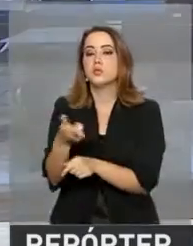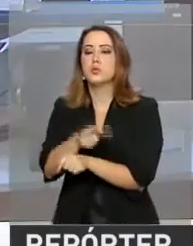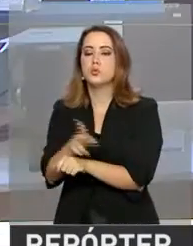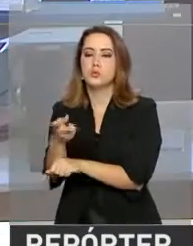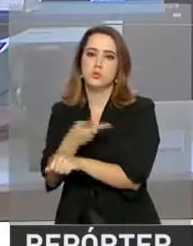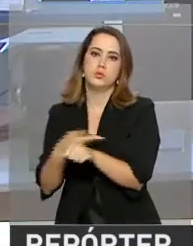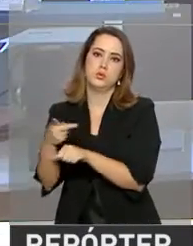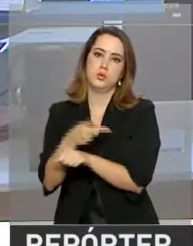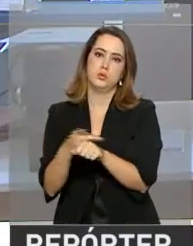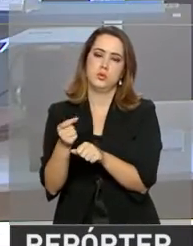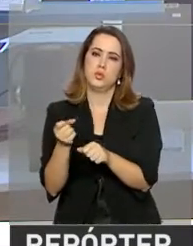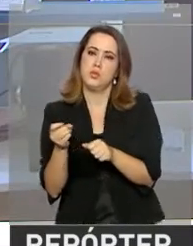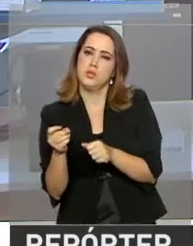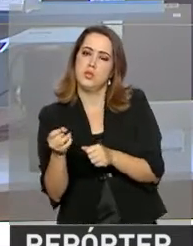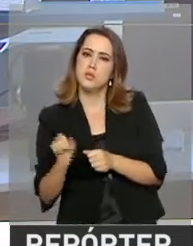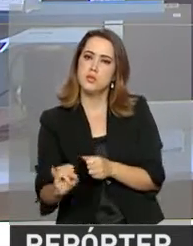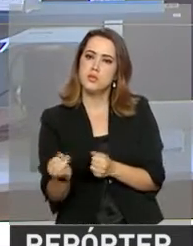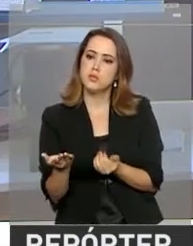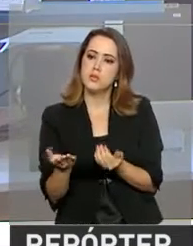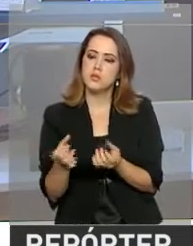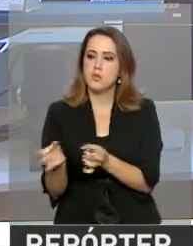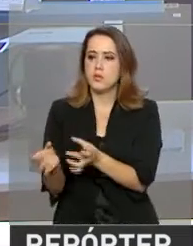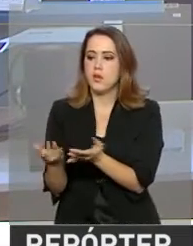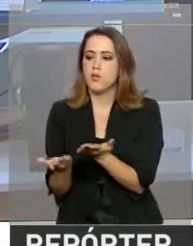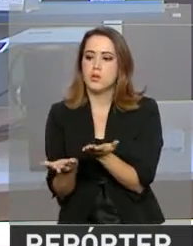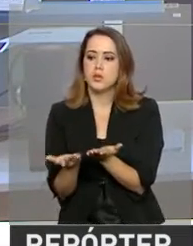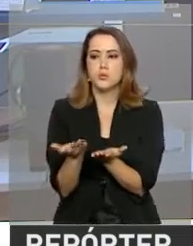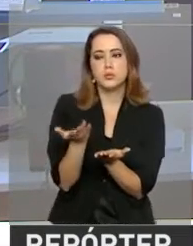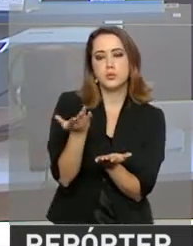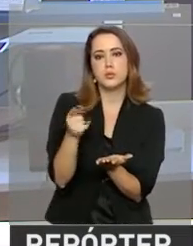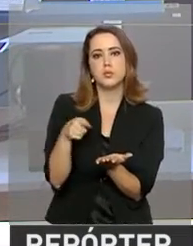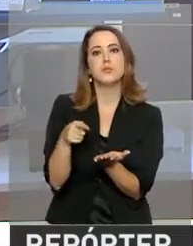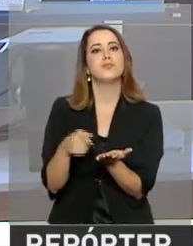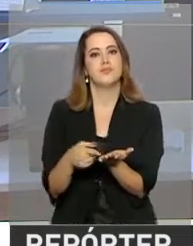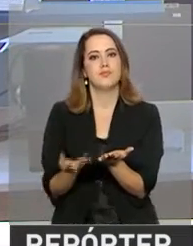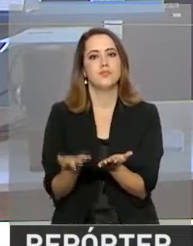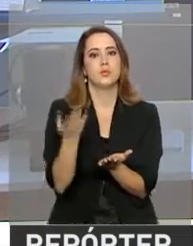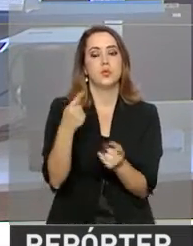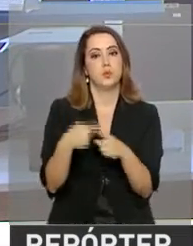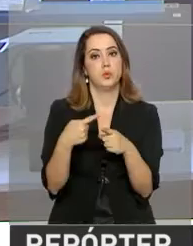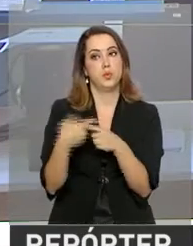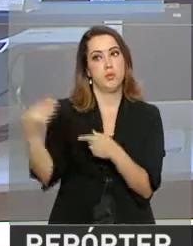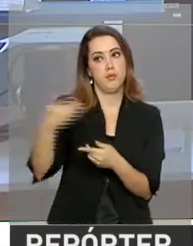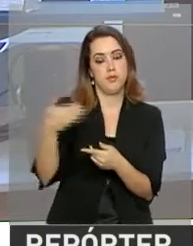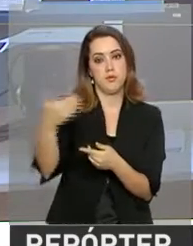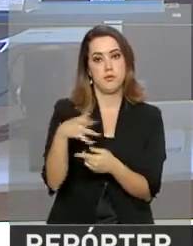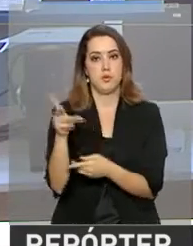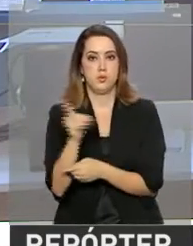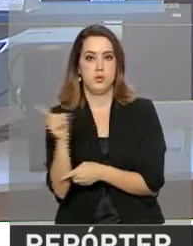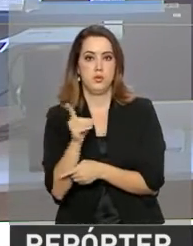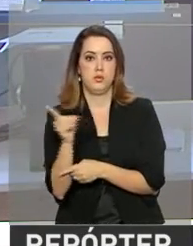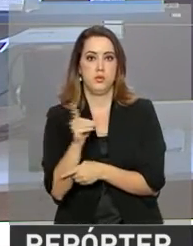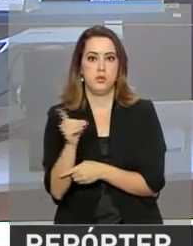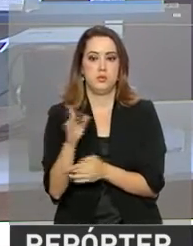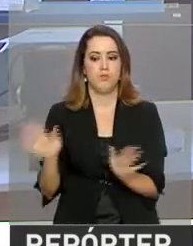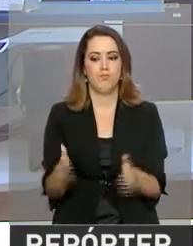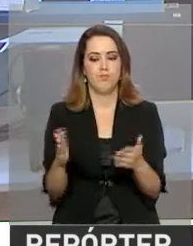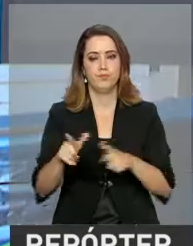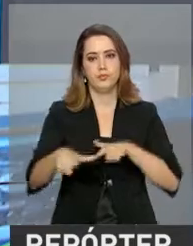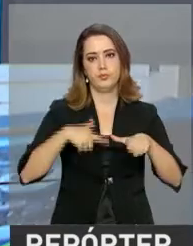quando as exportações são maiores resultado é favorável por trazer mais moeda estrangeira e gerar mais empregos para o